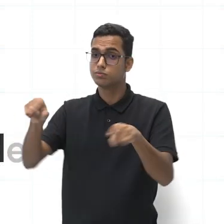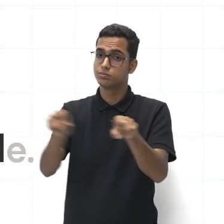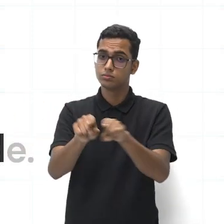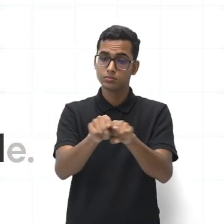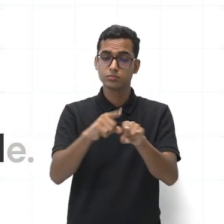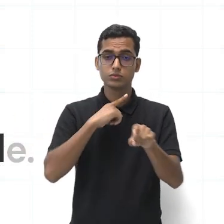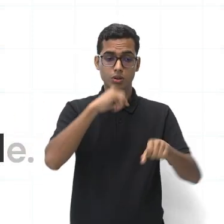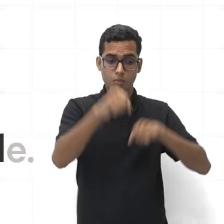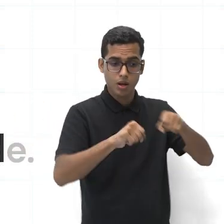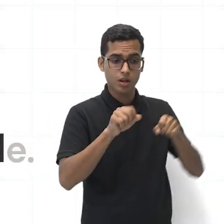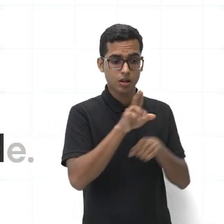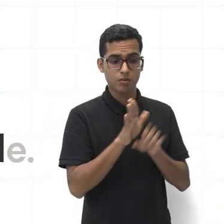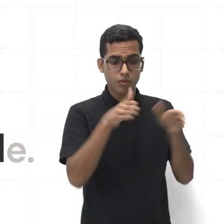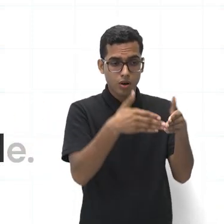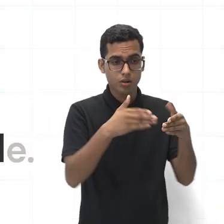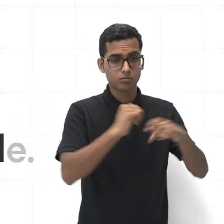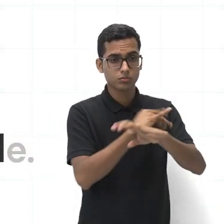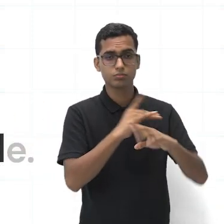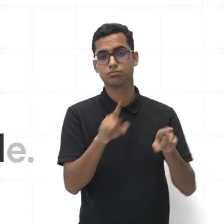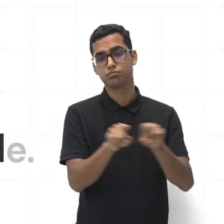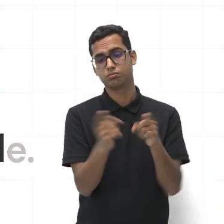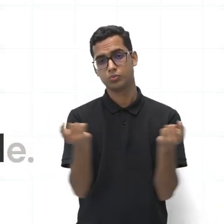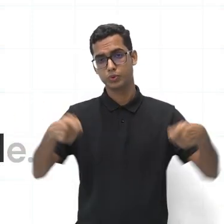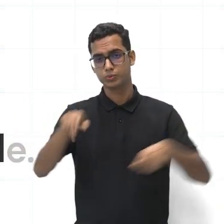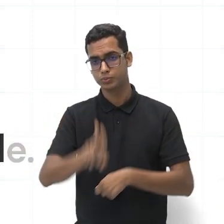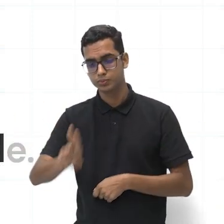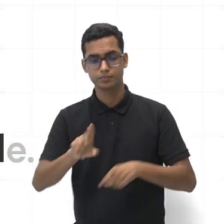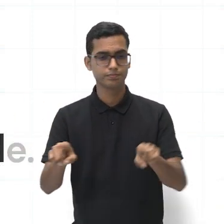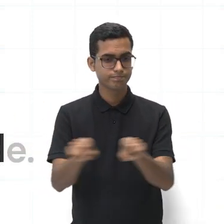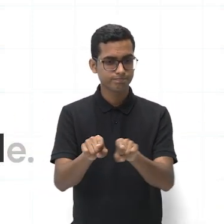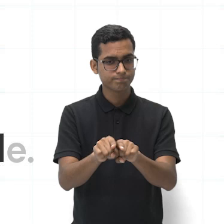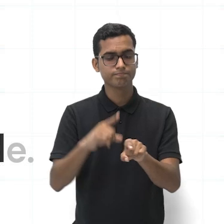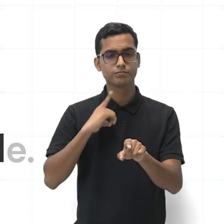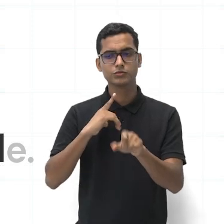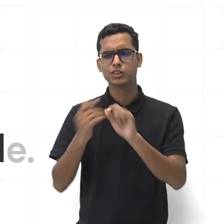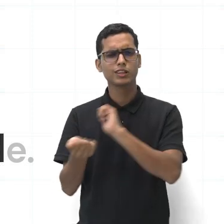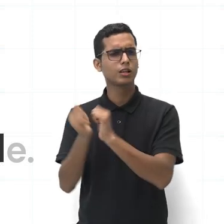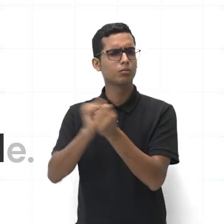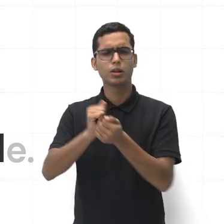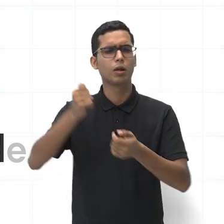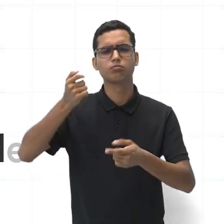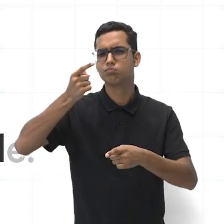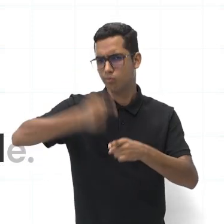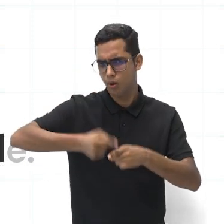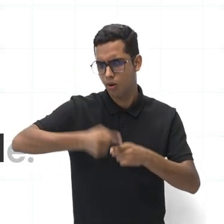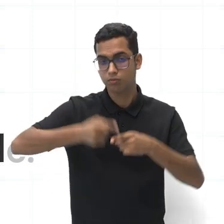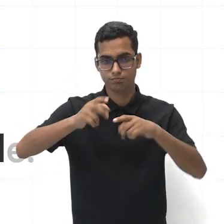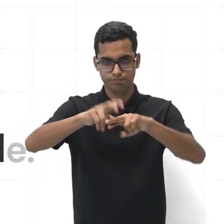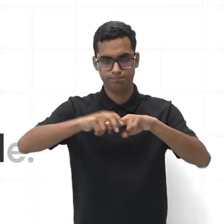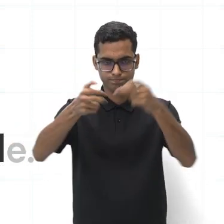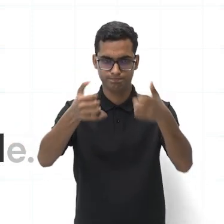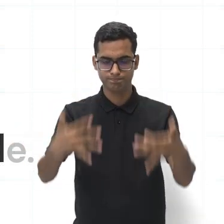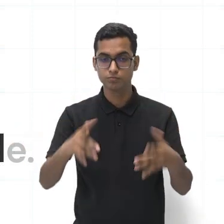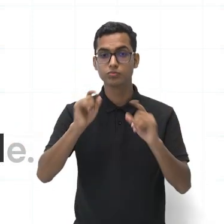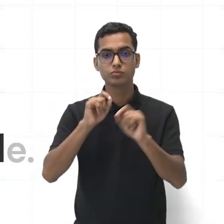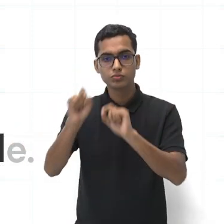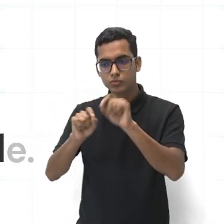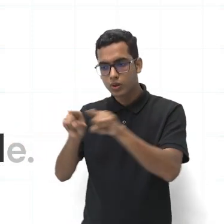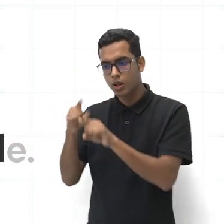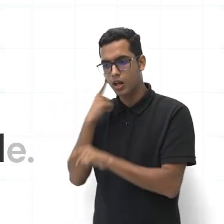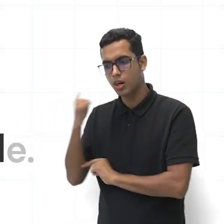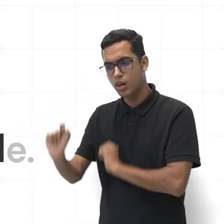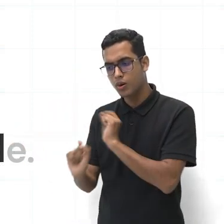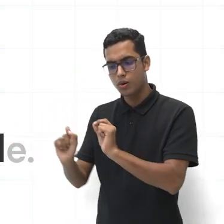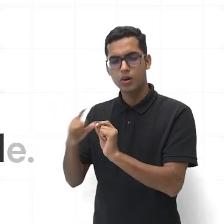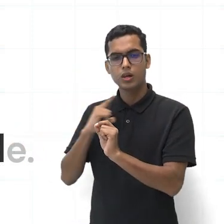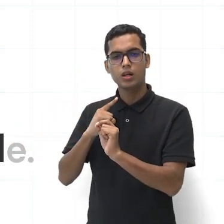para o meio urbano, tá bom? E eles fizeram essas adaptações justamente para que